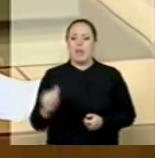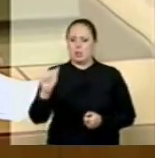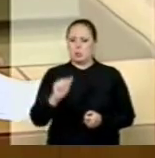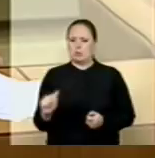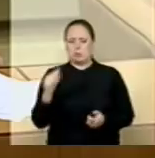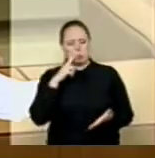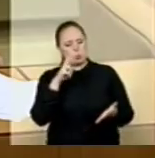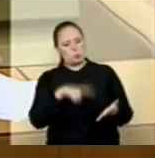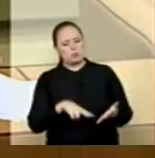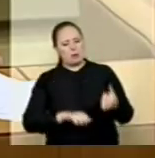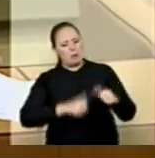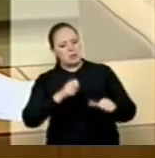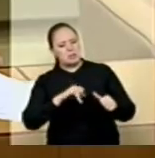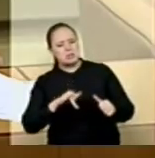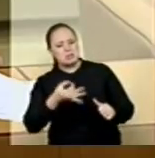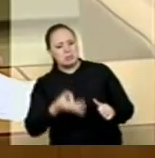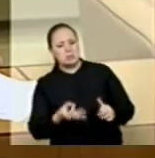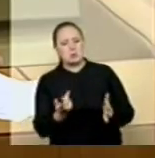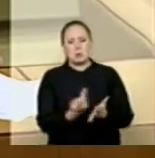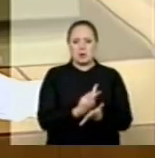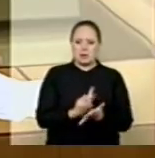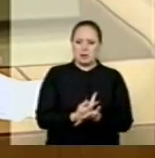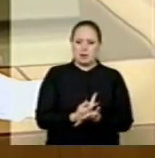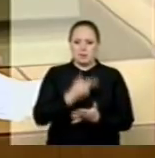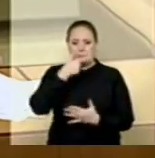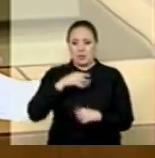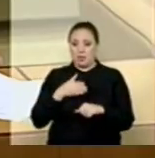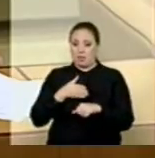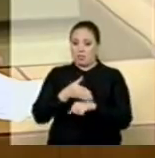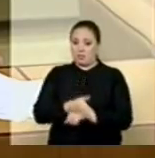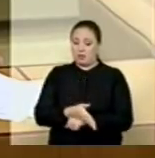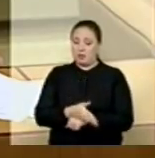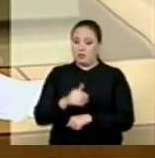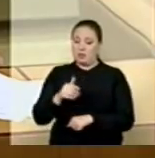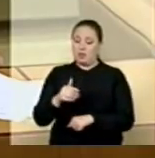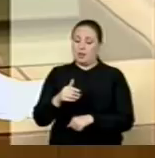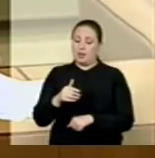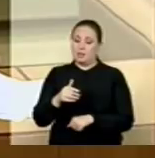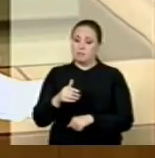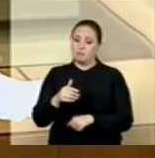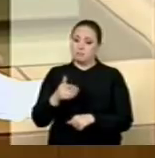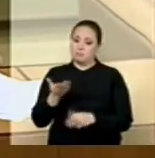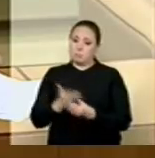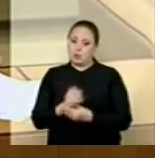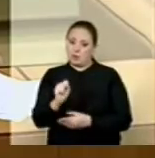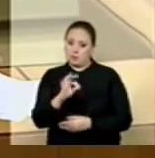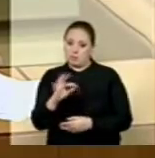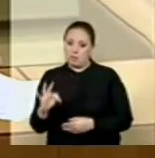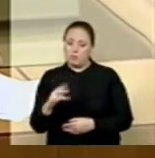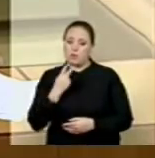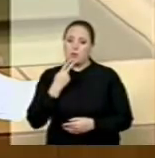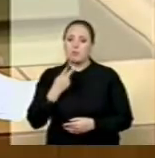legitimidade para o ingresso no Supremo com ação direta de inconstitucionalidade,